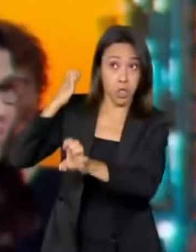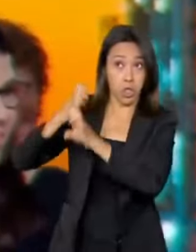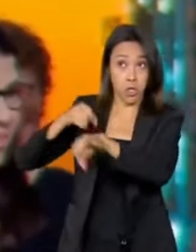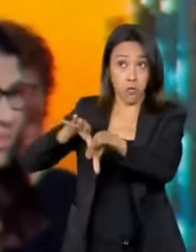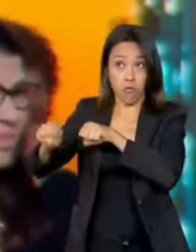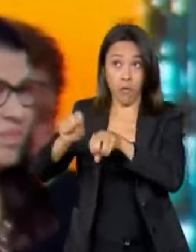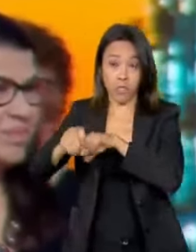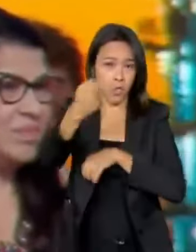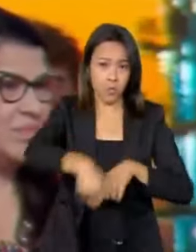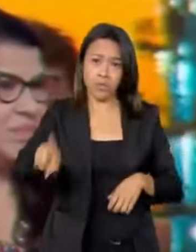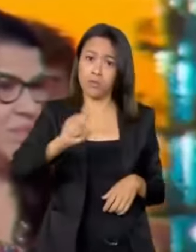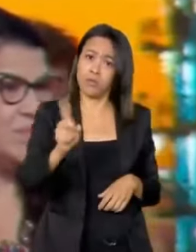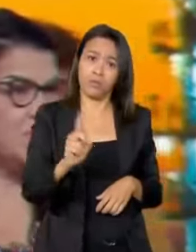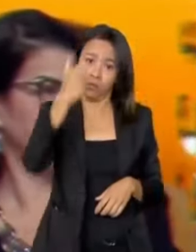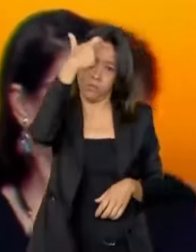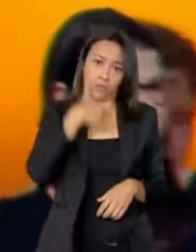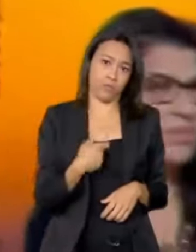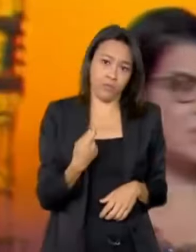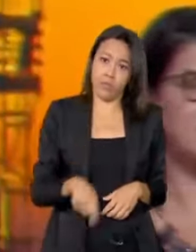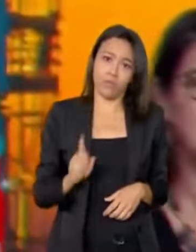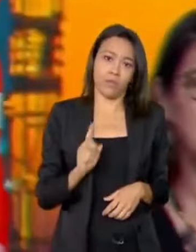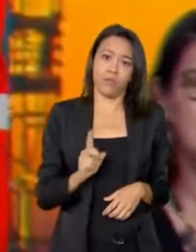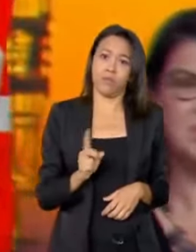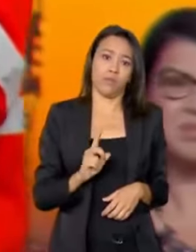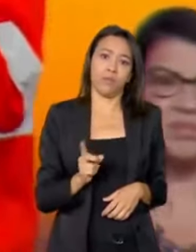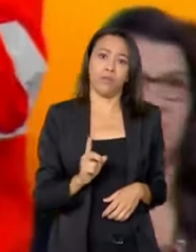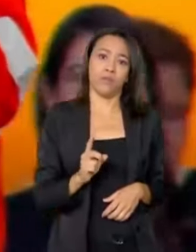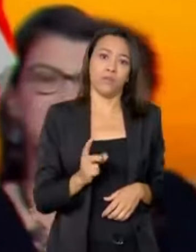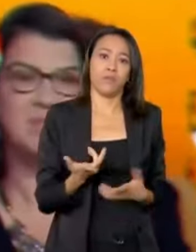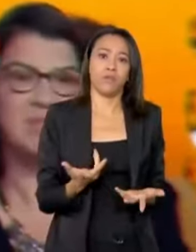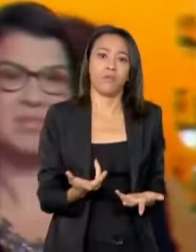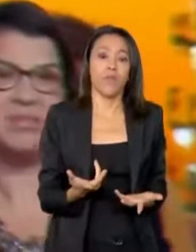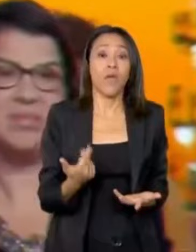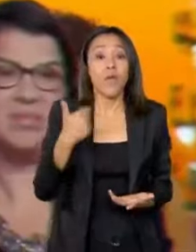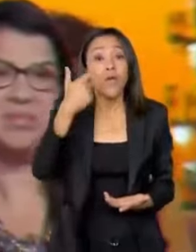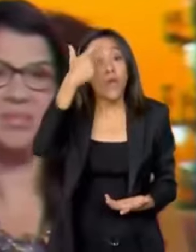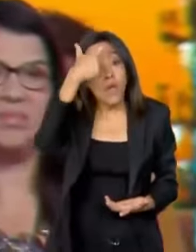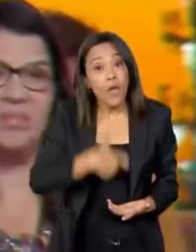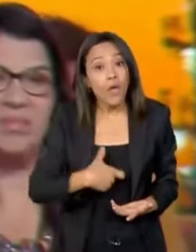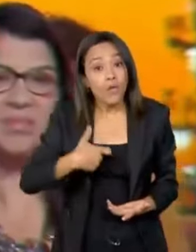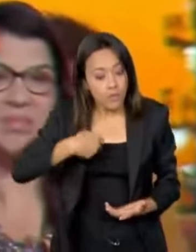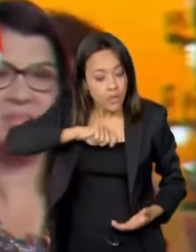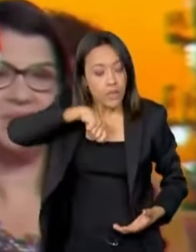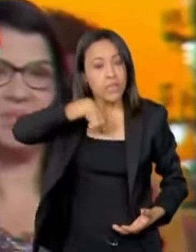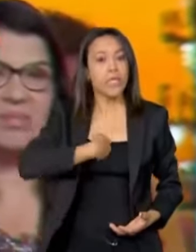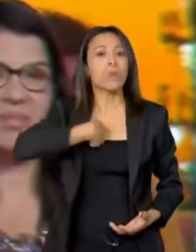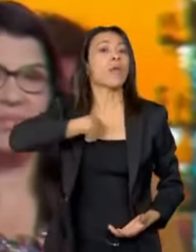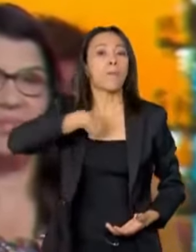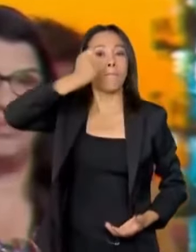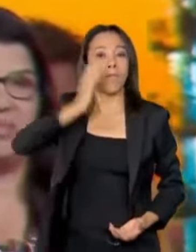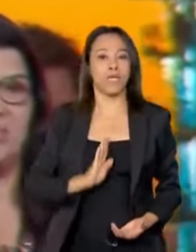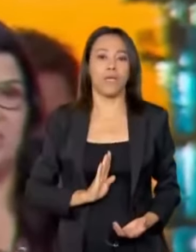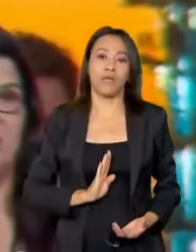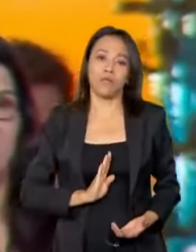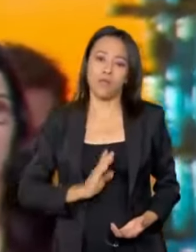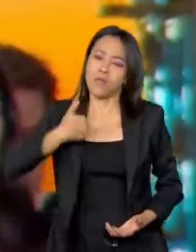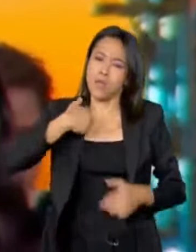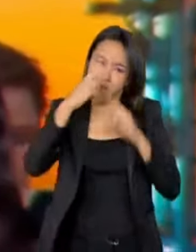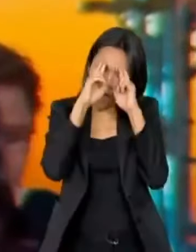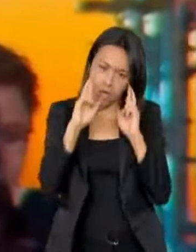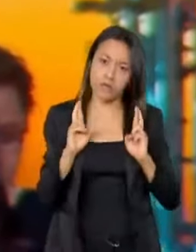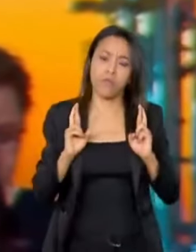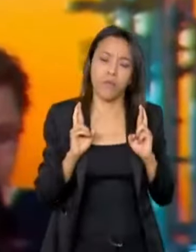não preciso ser, sabe, nenhum empregado da Petrobras, eu só tenho que ser brasileiro, só tenho que